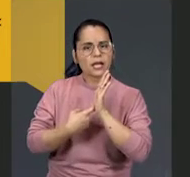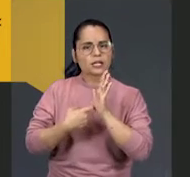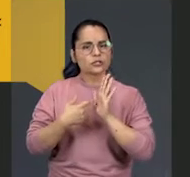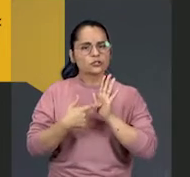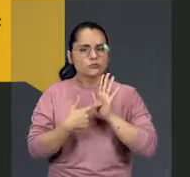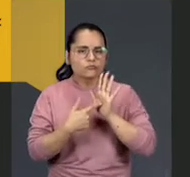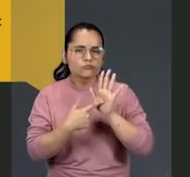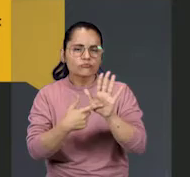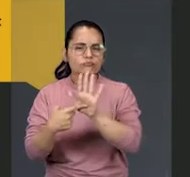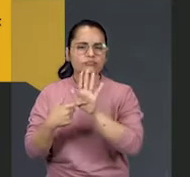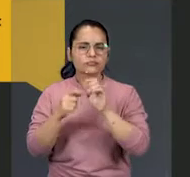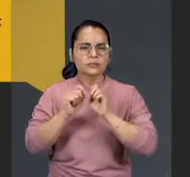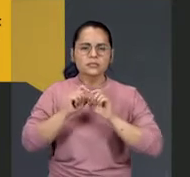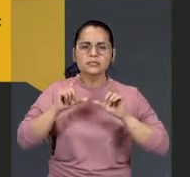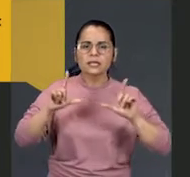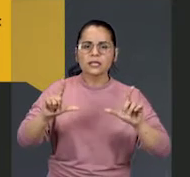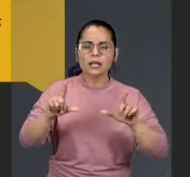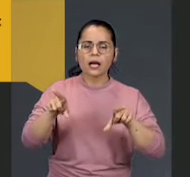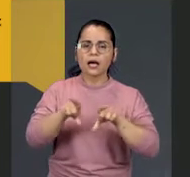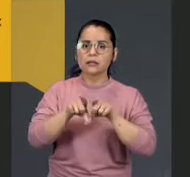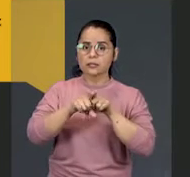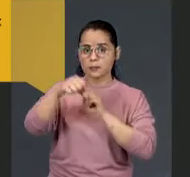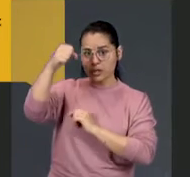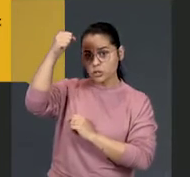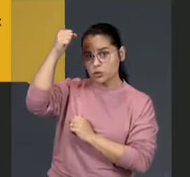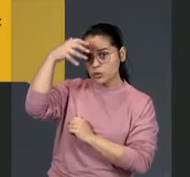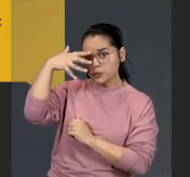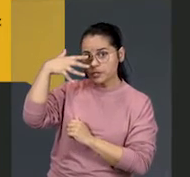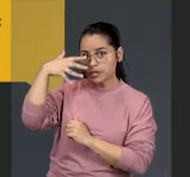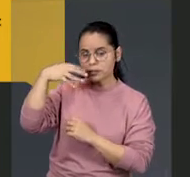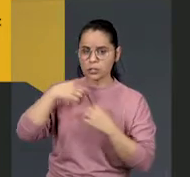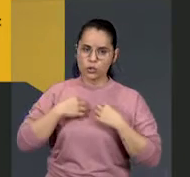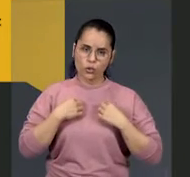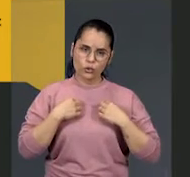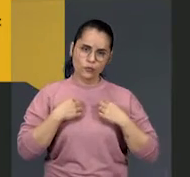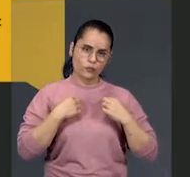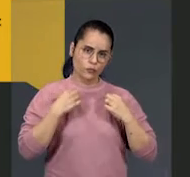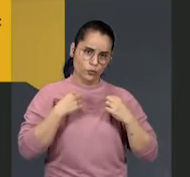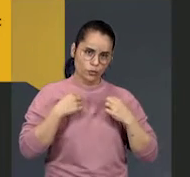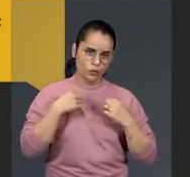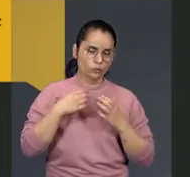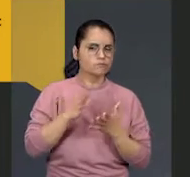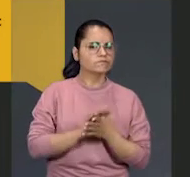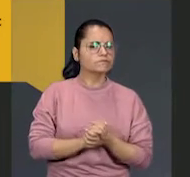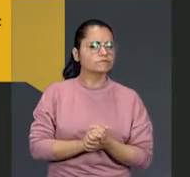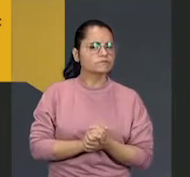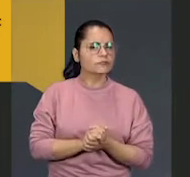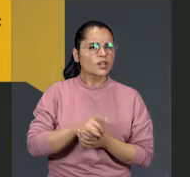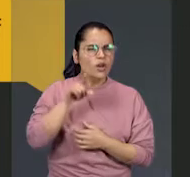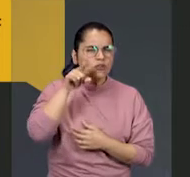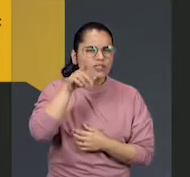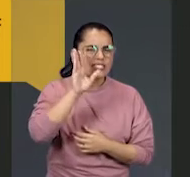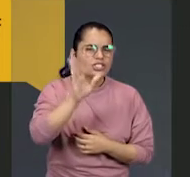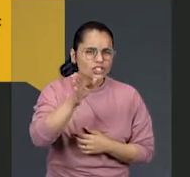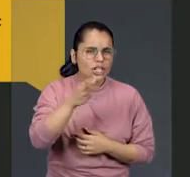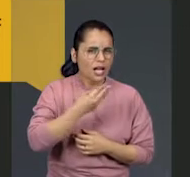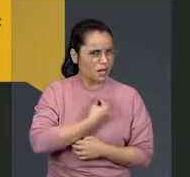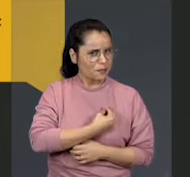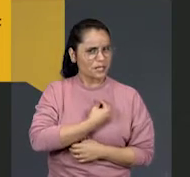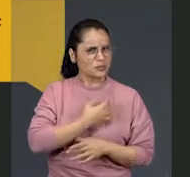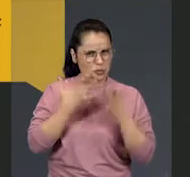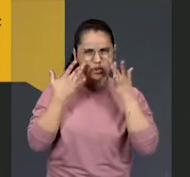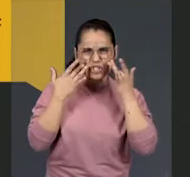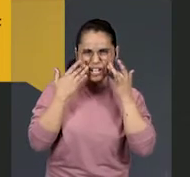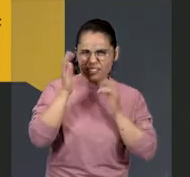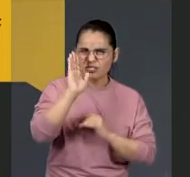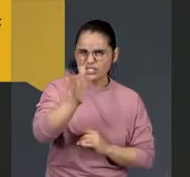encenação, cenário, iluminação e figurinos. Você já participou de uma